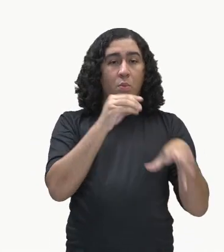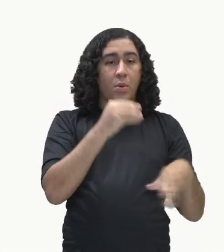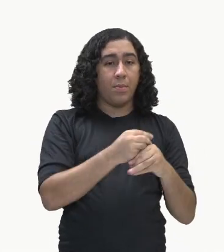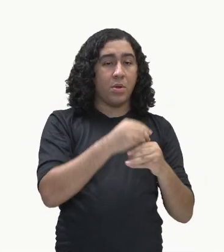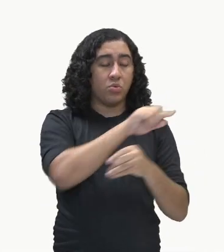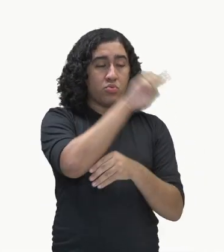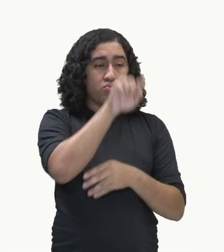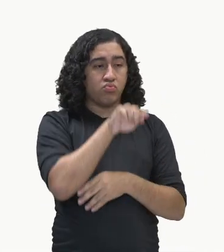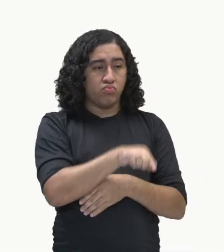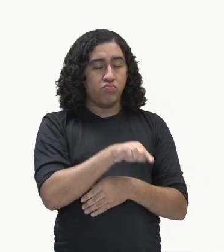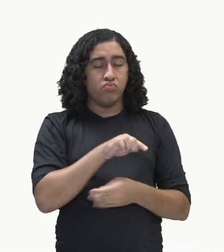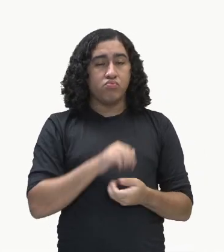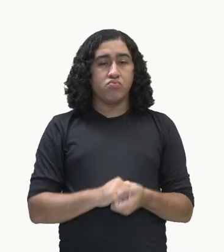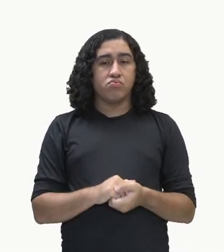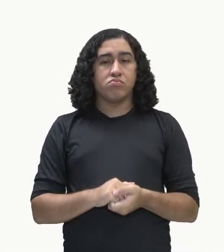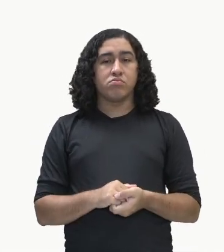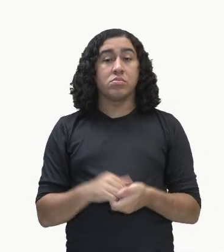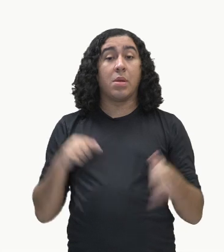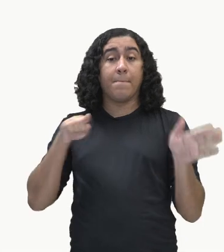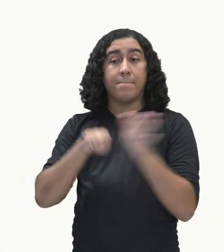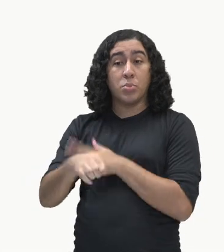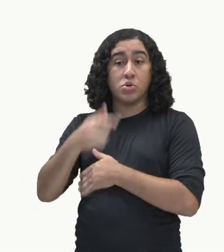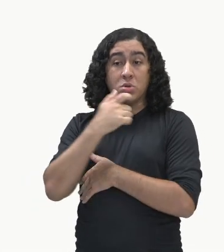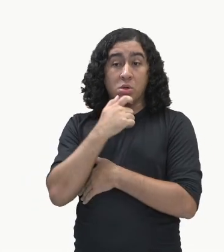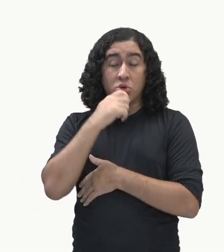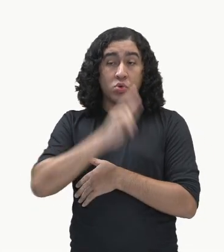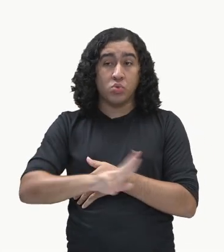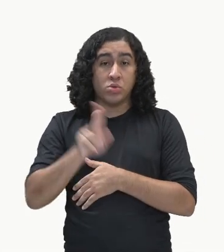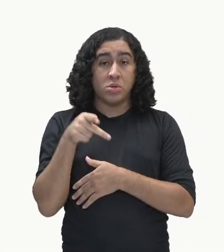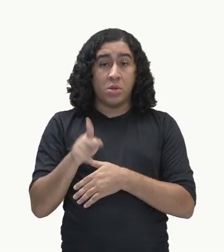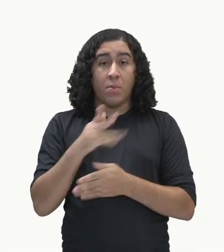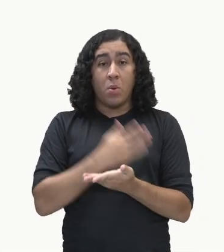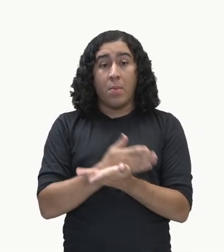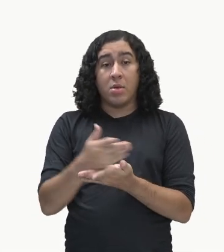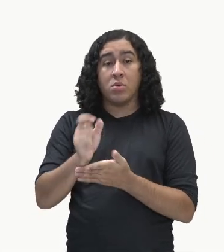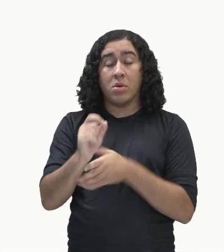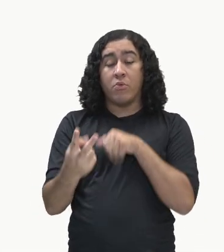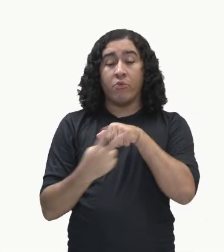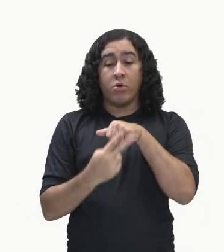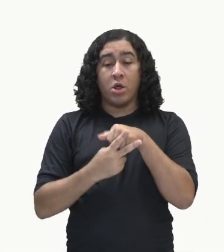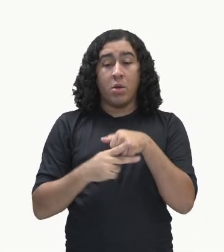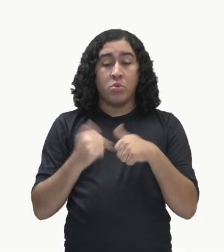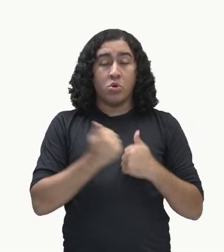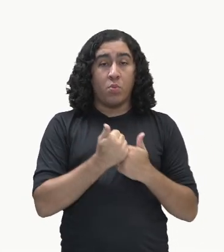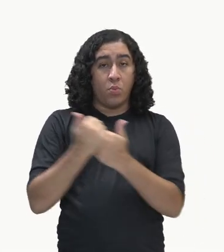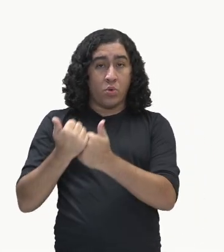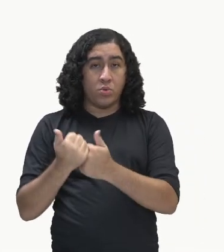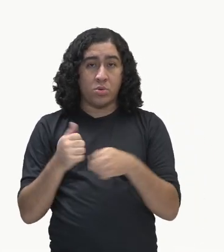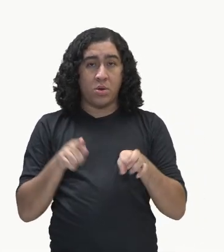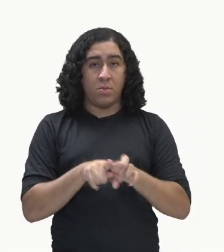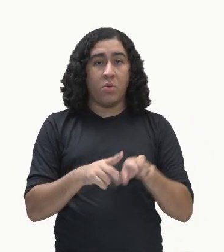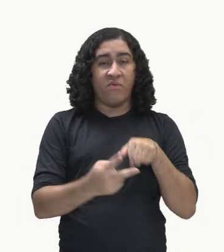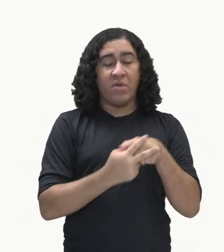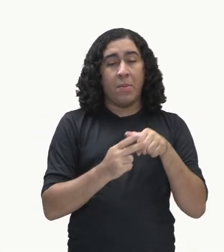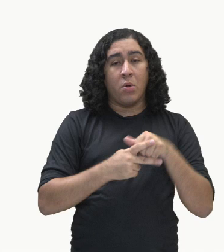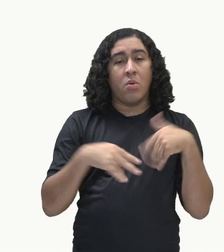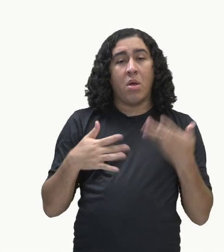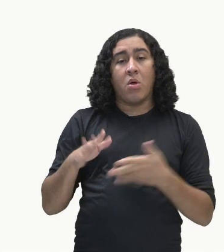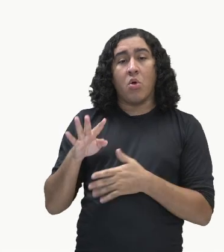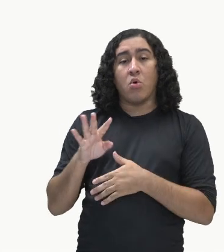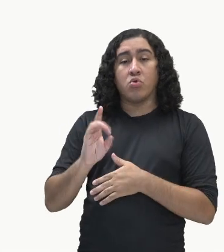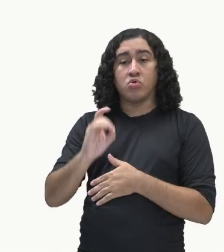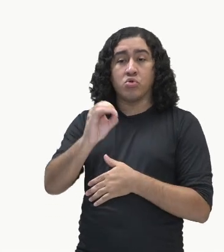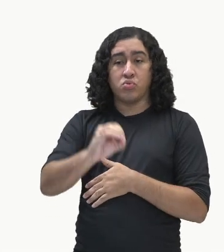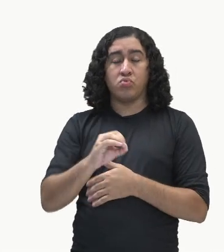certo? Então, perguntas em língua inglesa vão começar sempre com o verbo auxiliar e o verbo auxiliar padrão é o do,